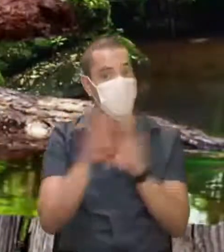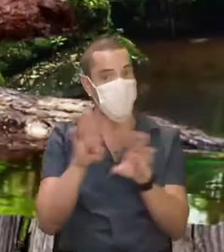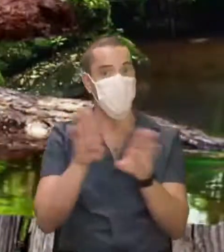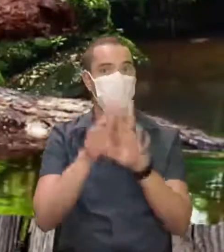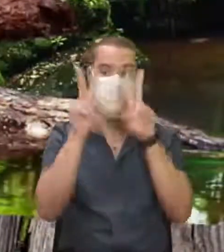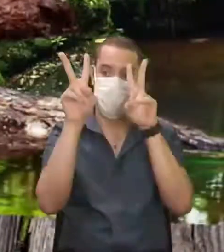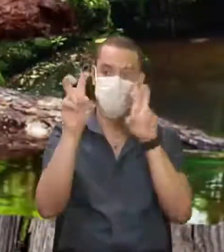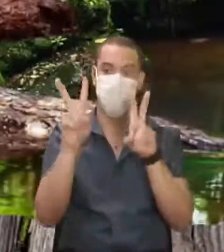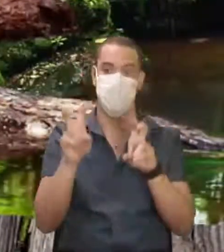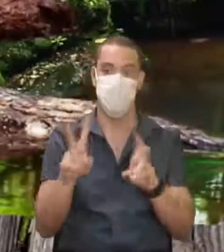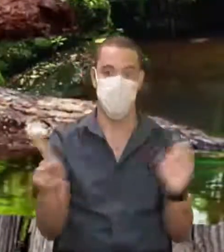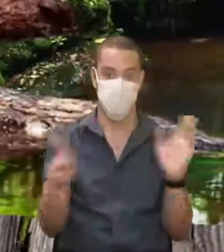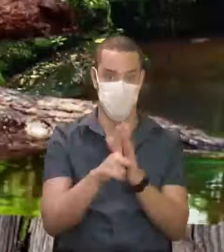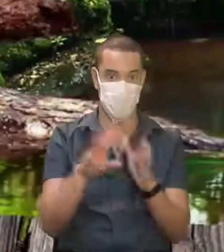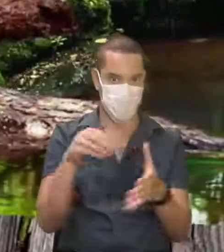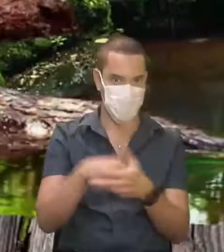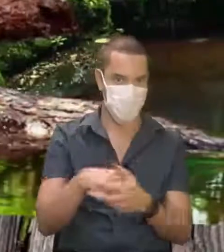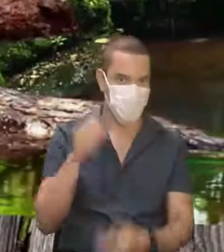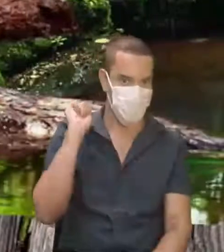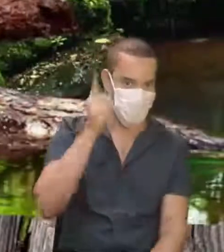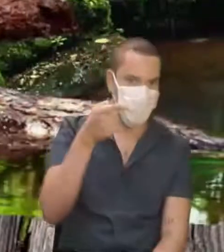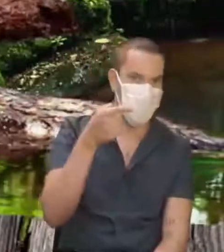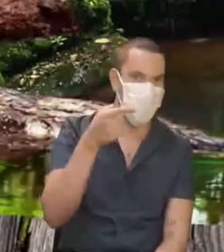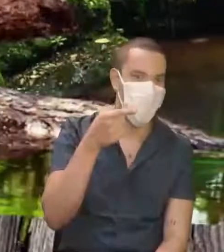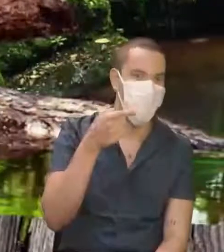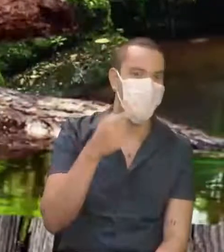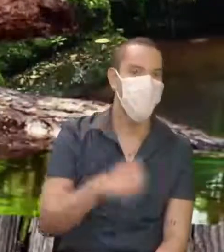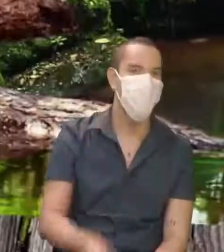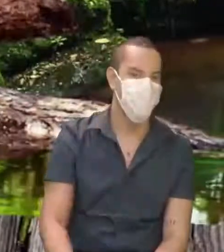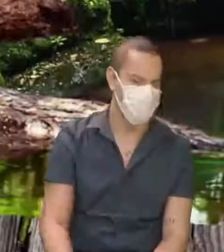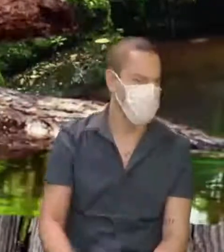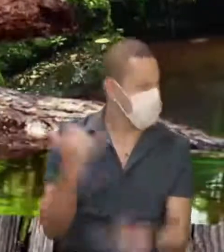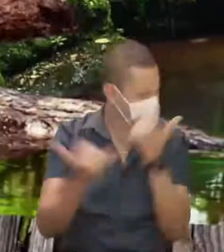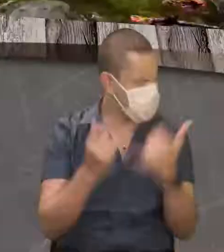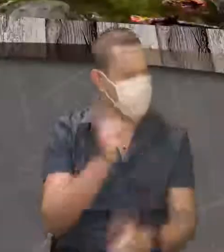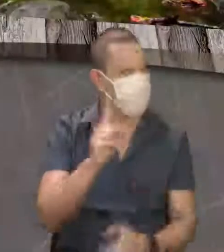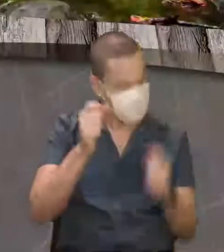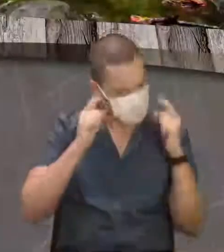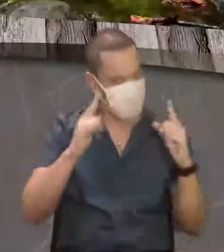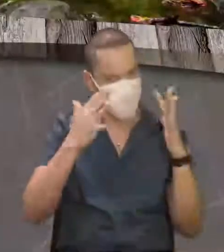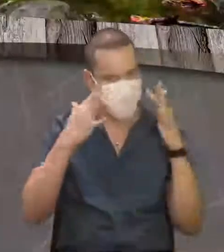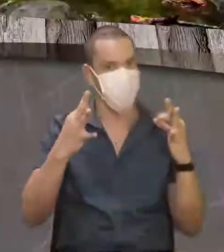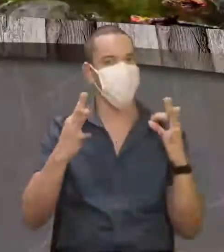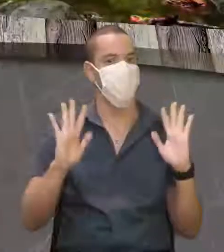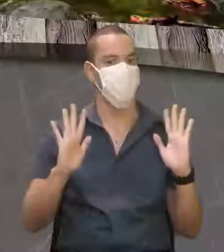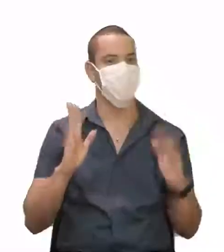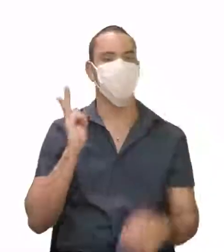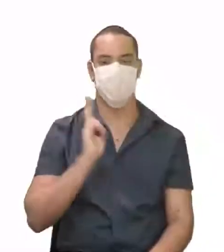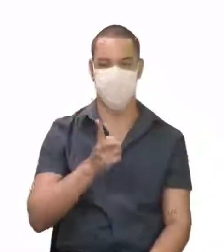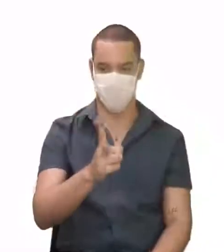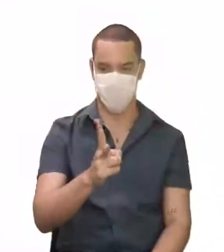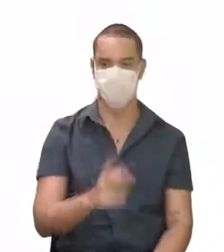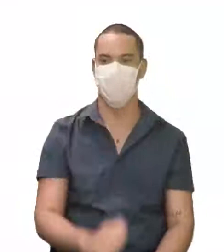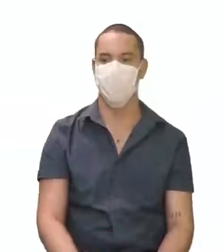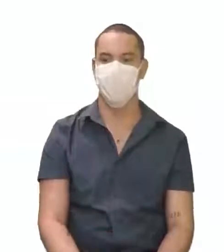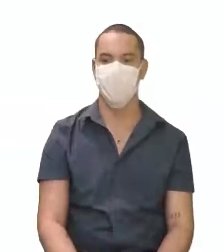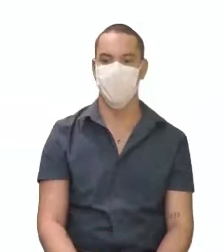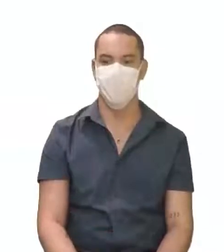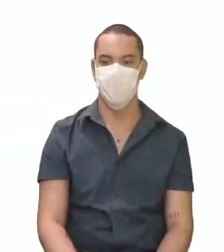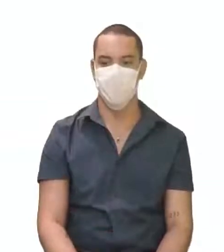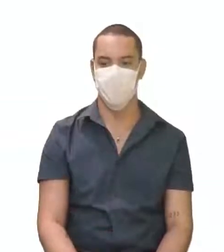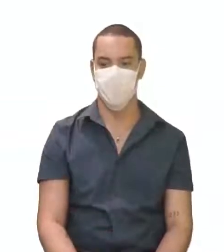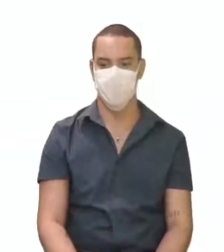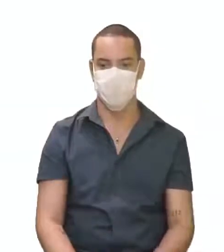2 e telófase 2. Te peguei. Não brinca não. Vamos seguindo? Olha